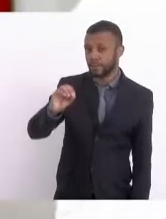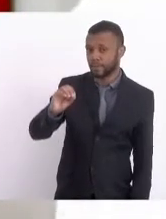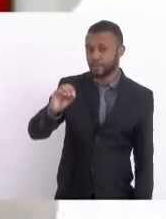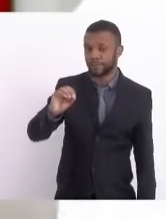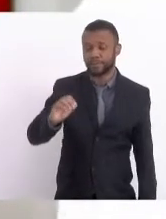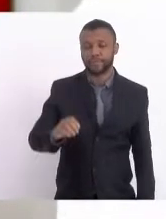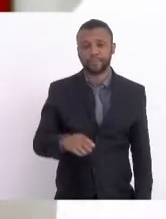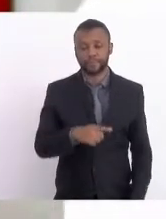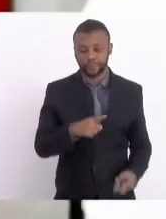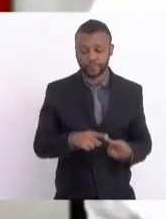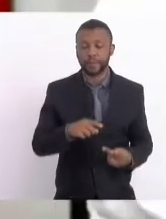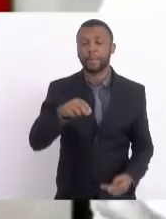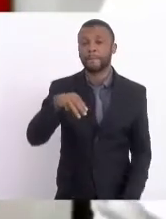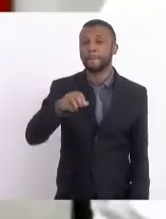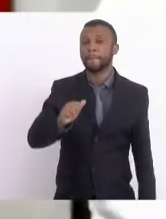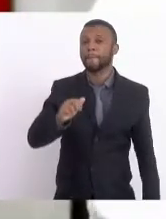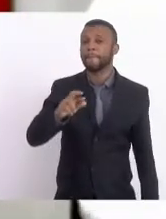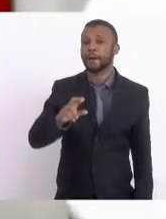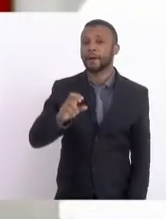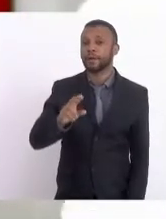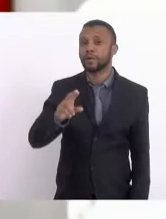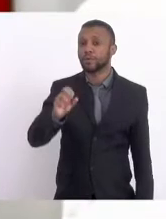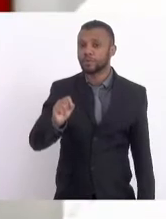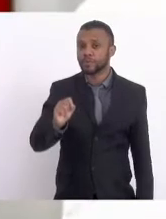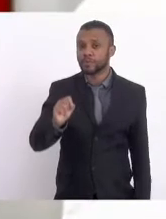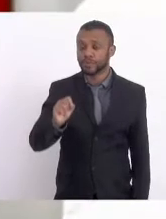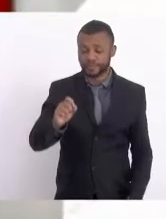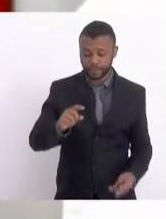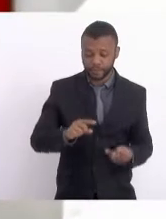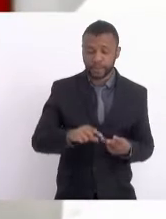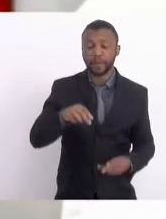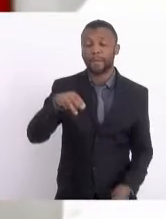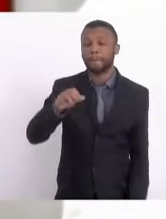Deputado Marcos Mille. Deputado Márcio Pacheco.